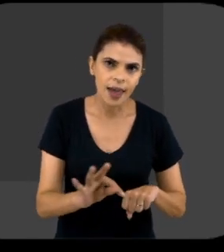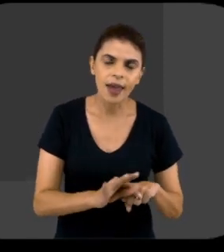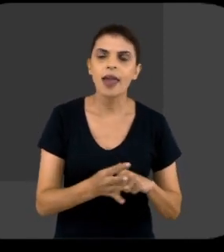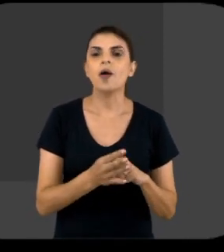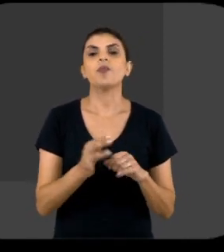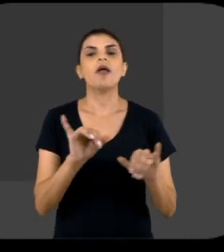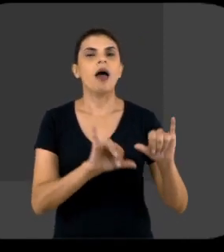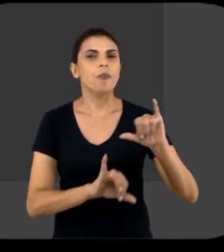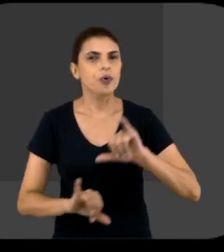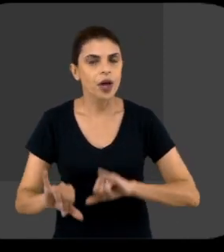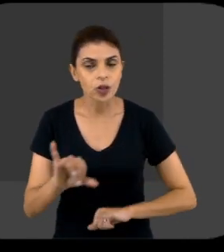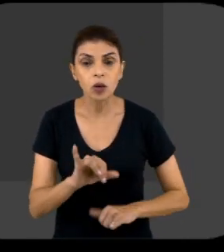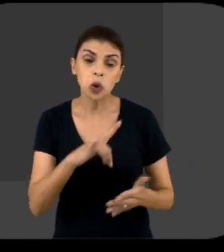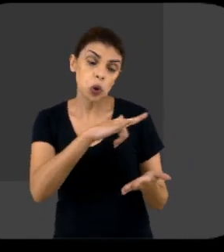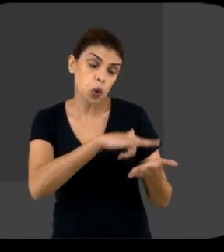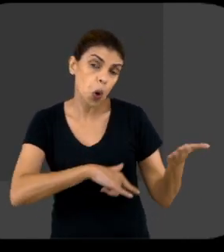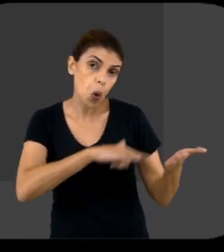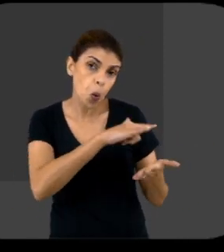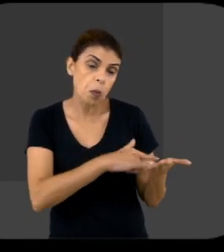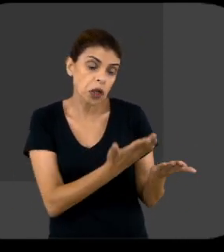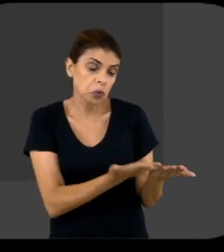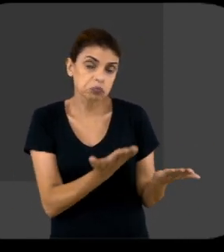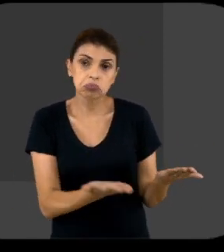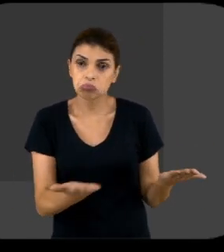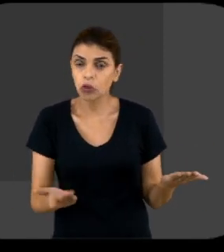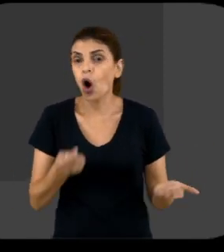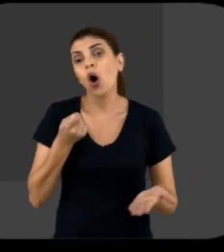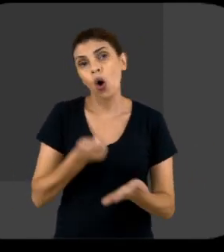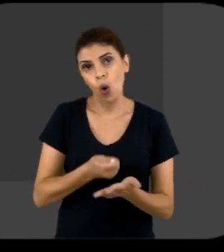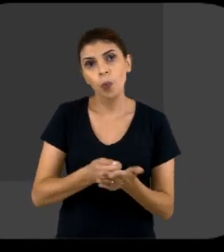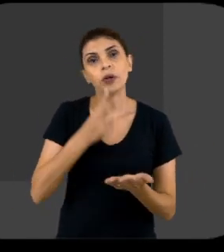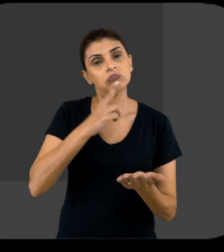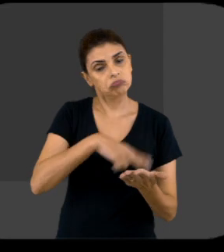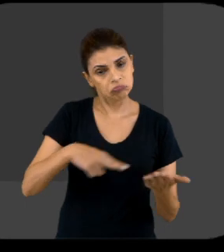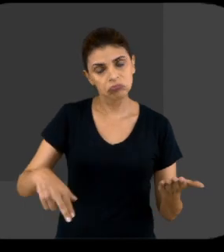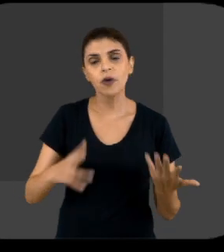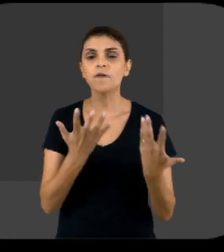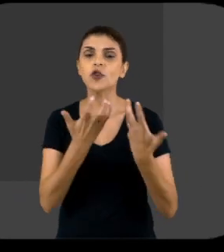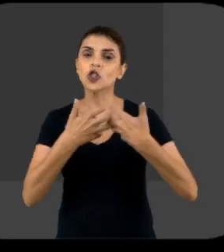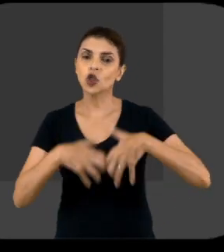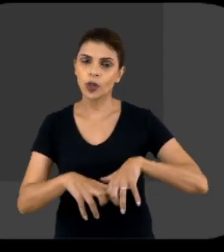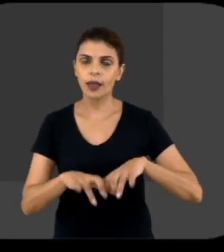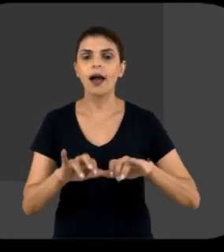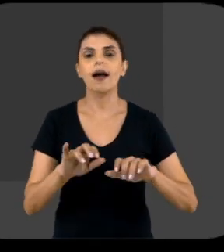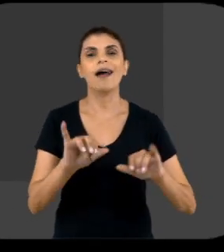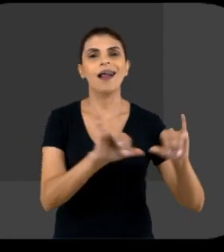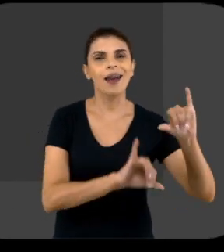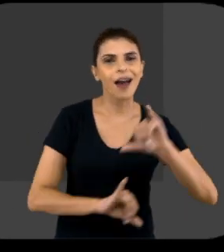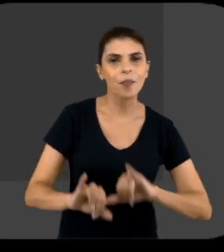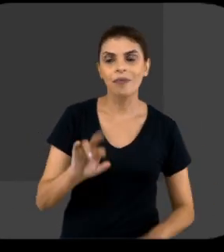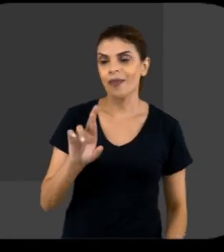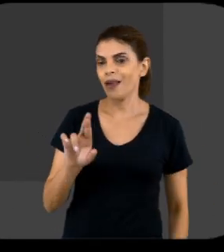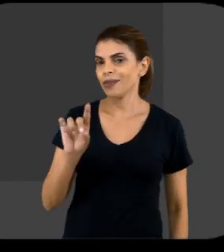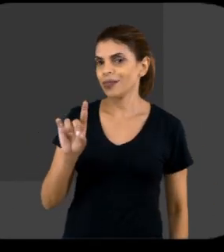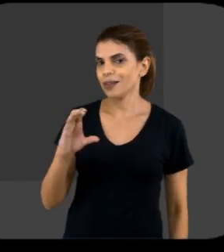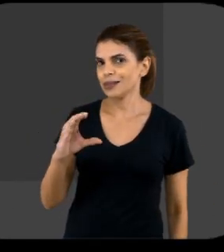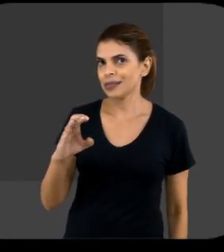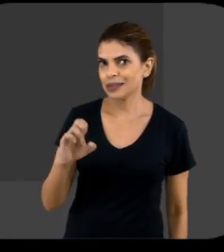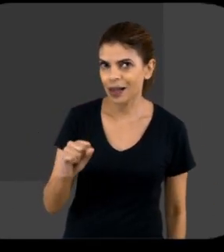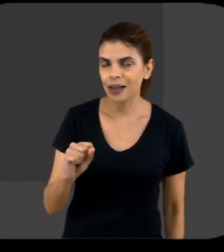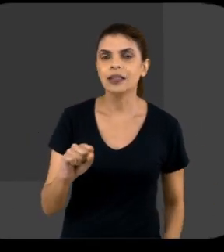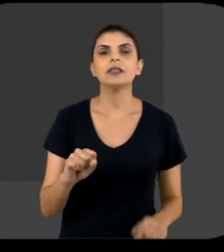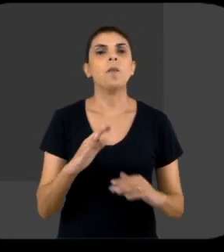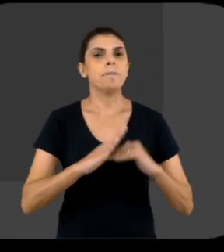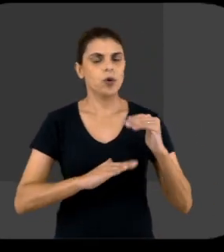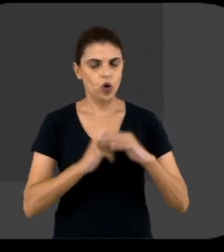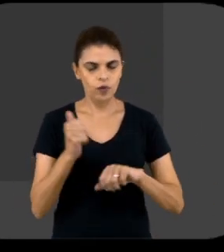manuais do laboratório, e documentos específicos obrigatórios para o laboratório funcionar, como as RDCs.